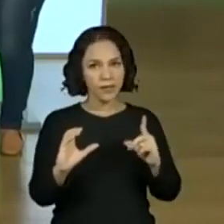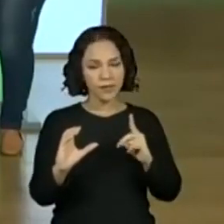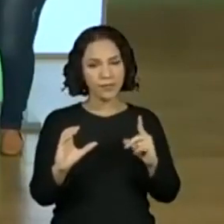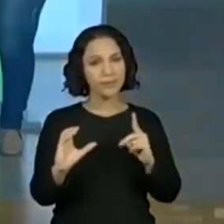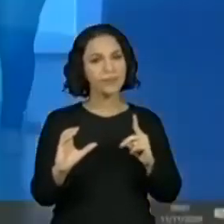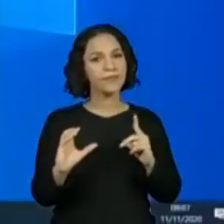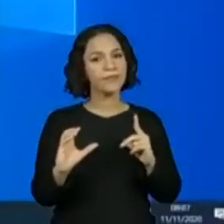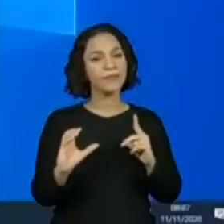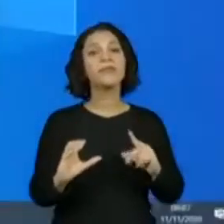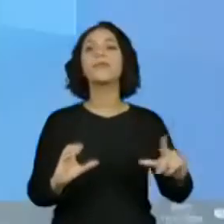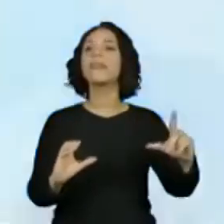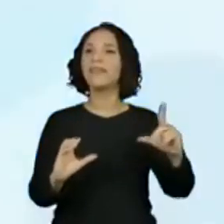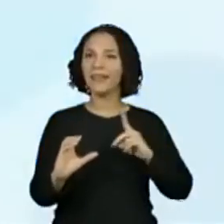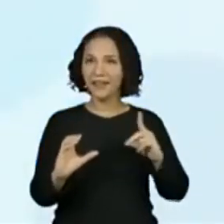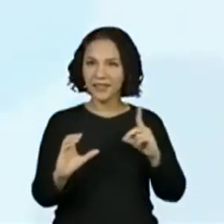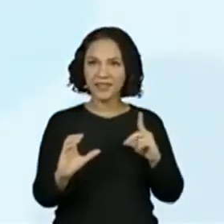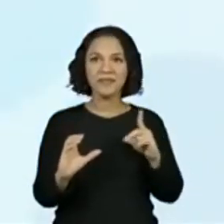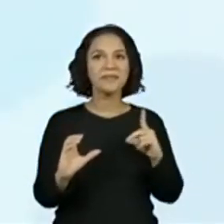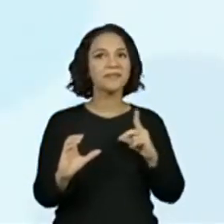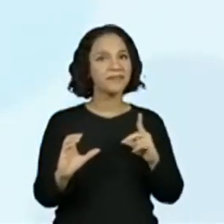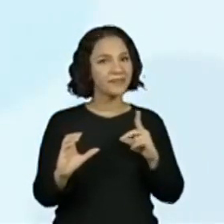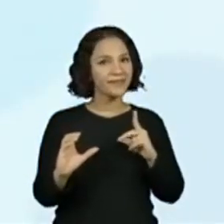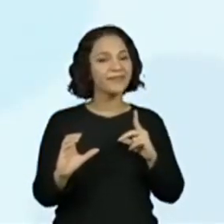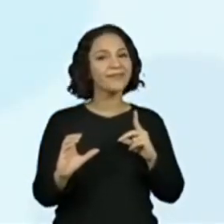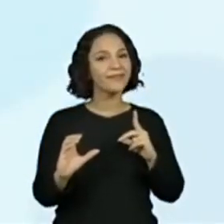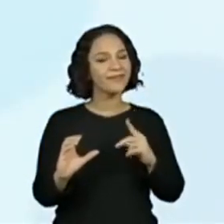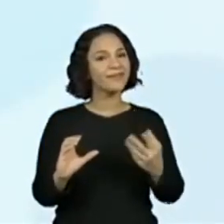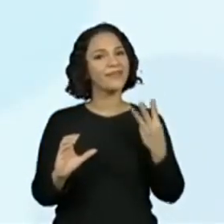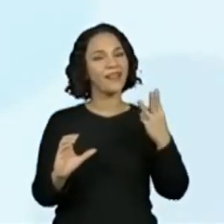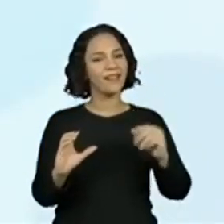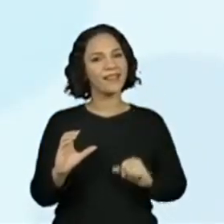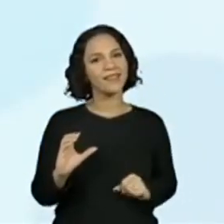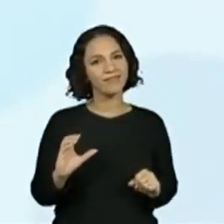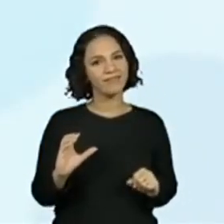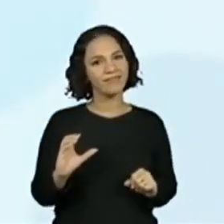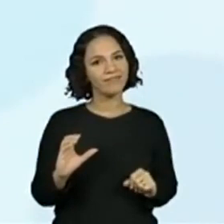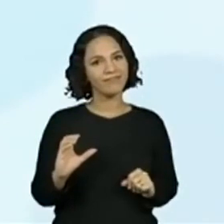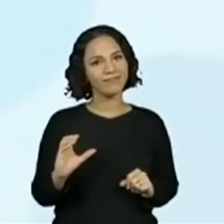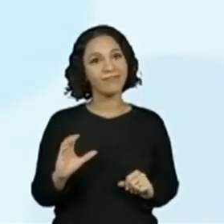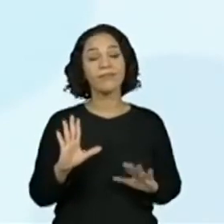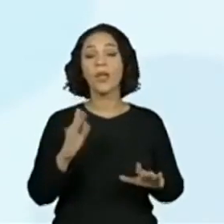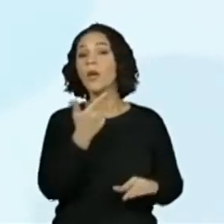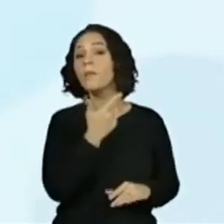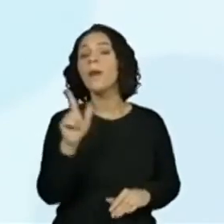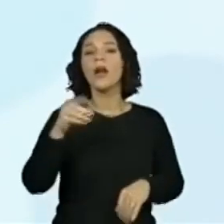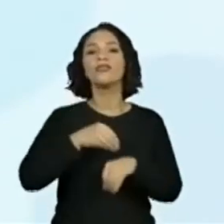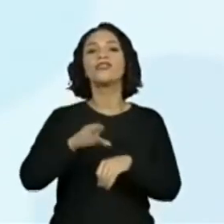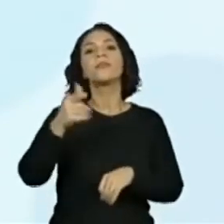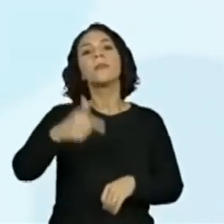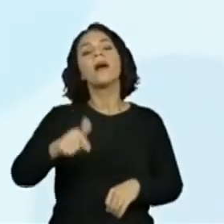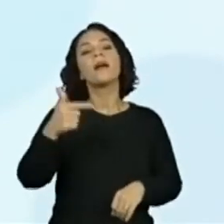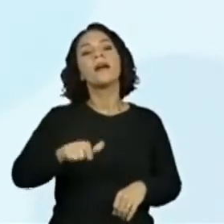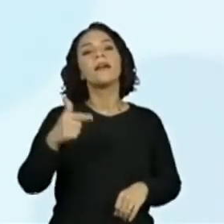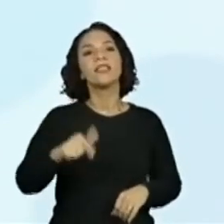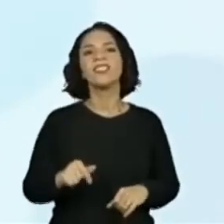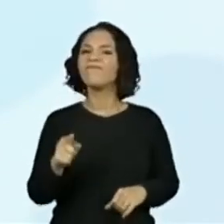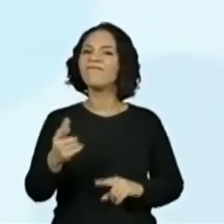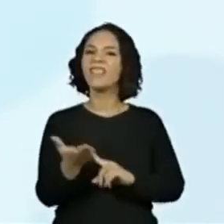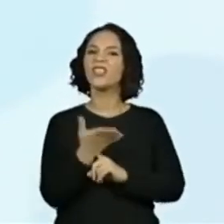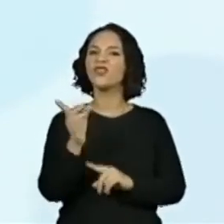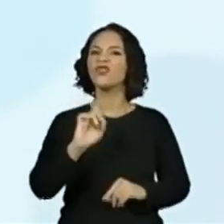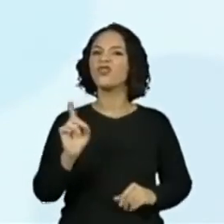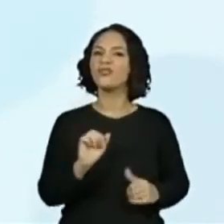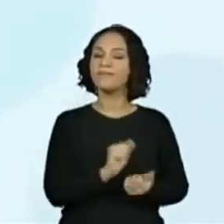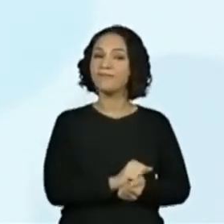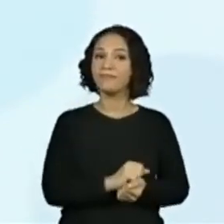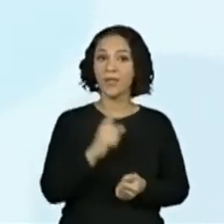C. E aqui eu tenho a letra C, professora Vivi. Preciso de outras pistas. Essa não me ajudou.